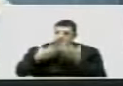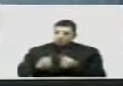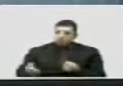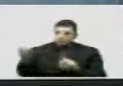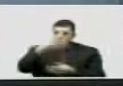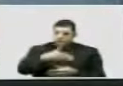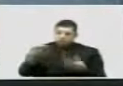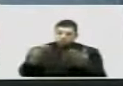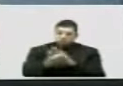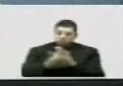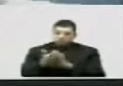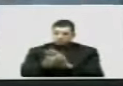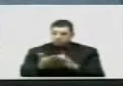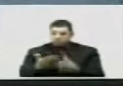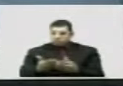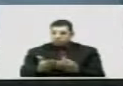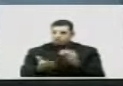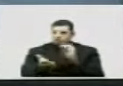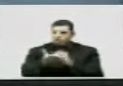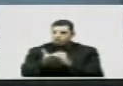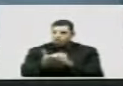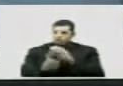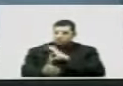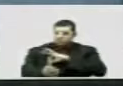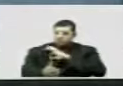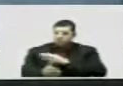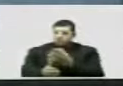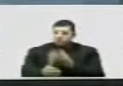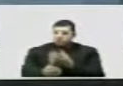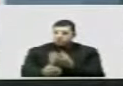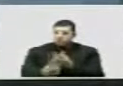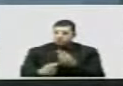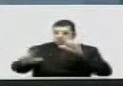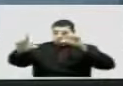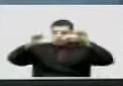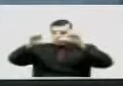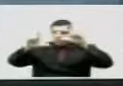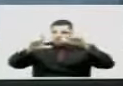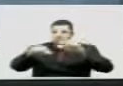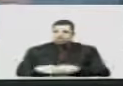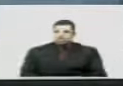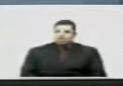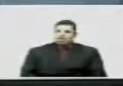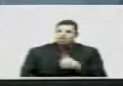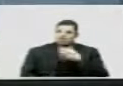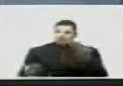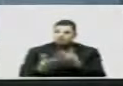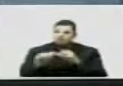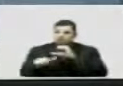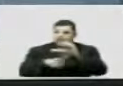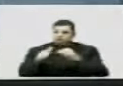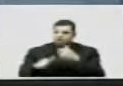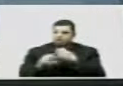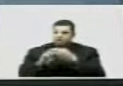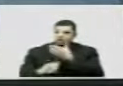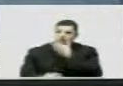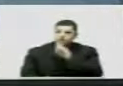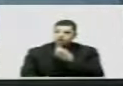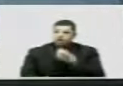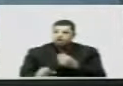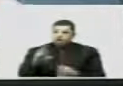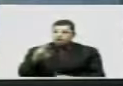cá. Não falta dinheiro para propaganda institucional. Eu agora mudei, eu agora sou ouço